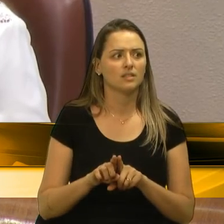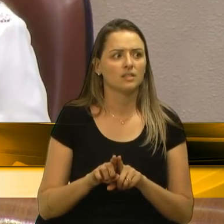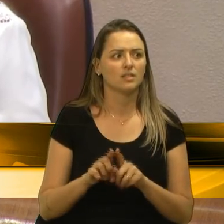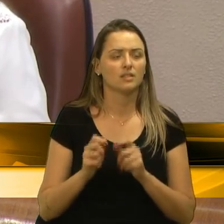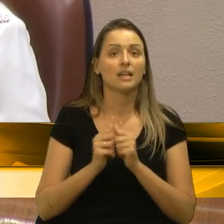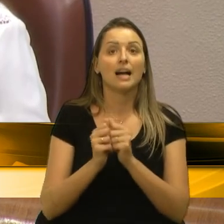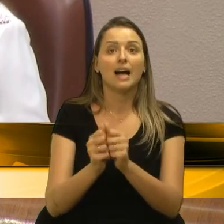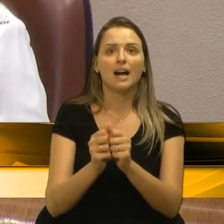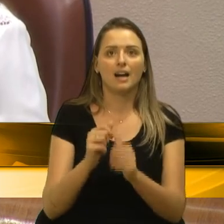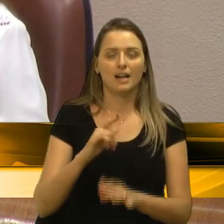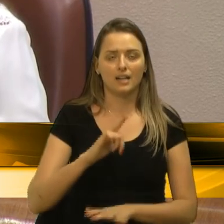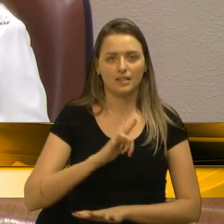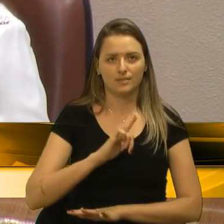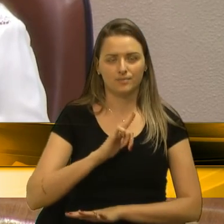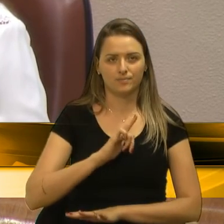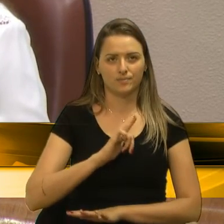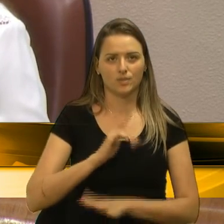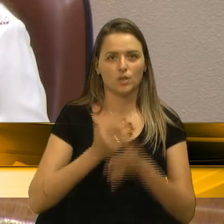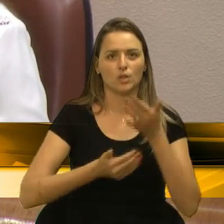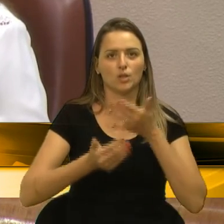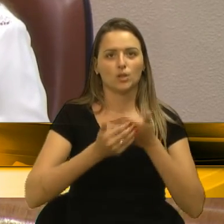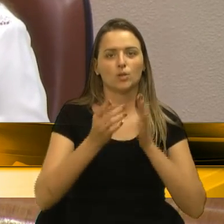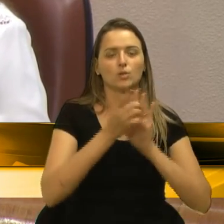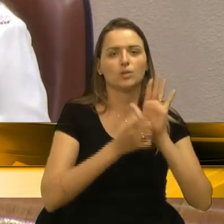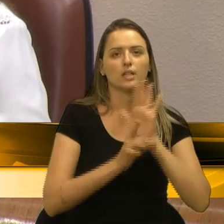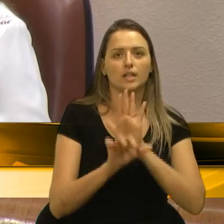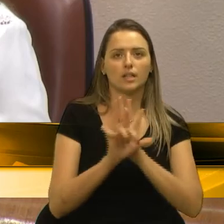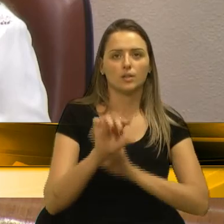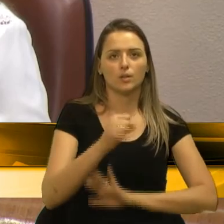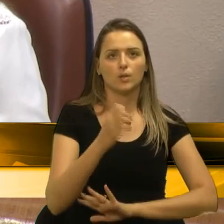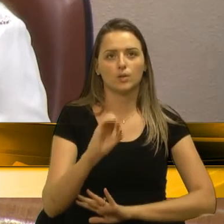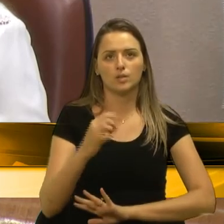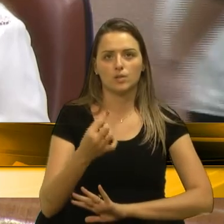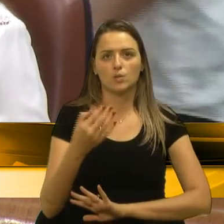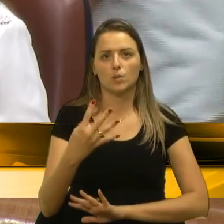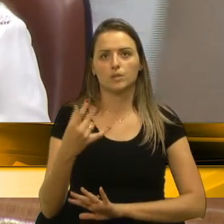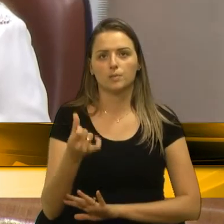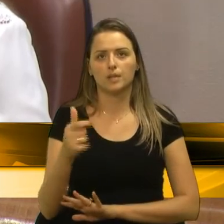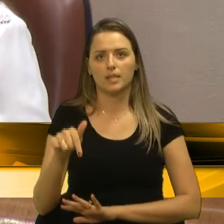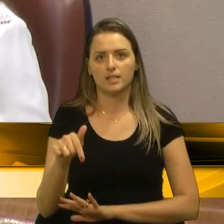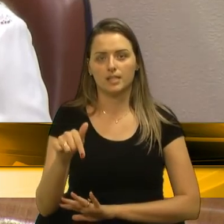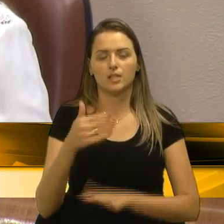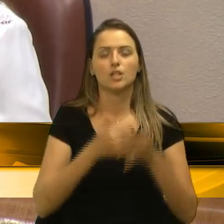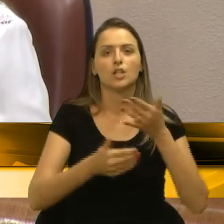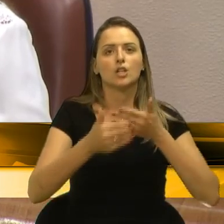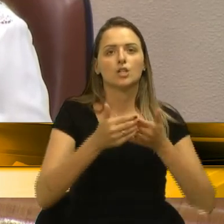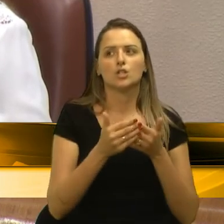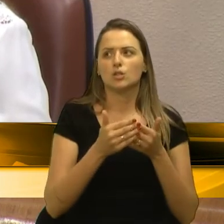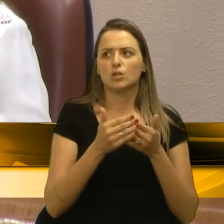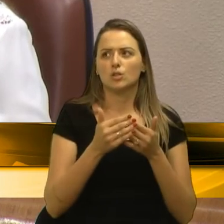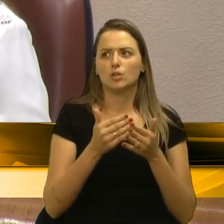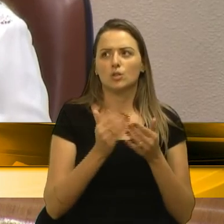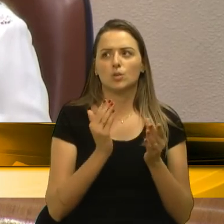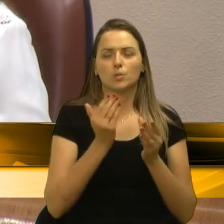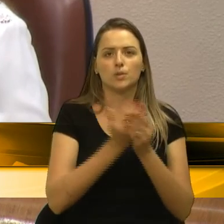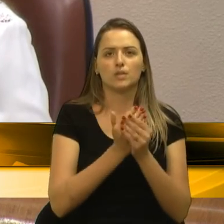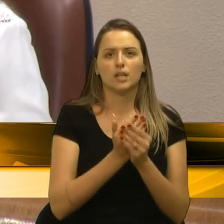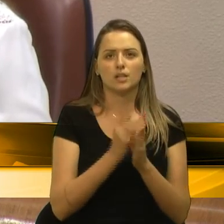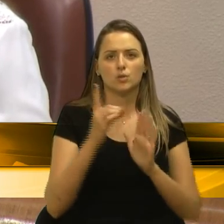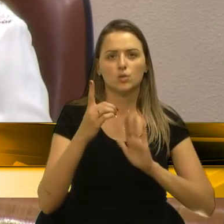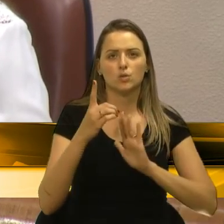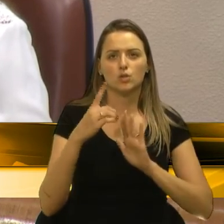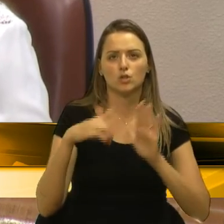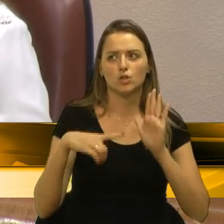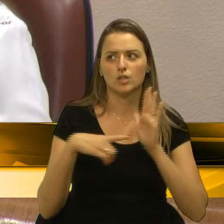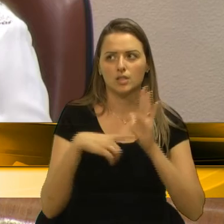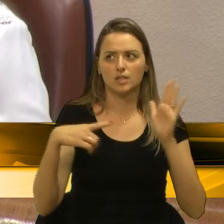outras palavras, inexistindo previsão do Decreto-Lei nº 201/67 da intervenção dos denunciantes no processo, seja